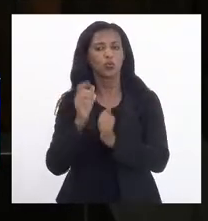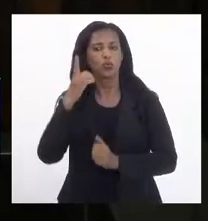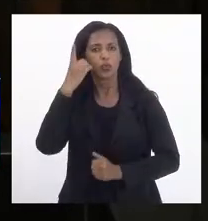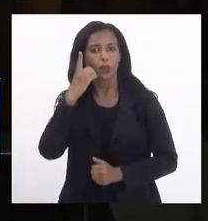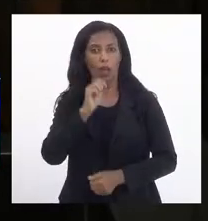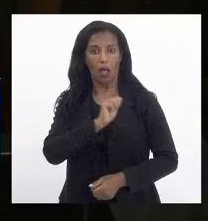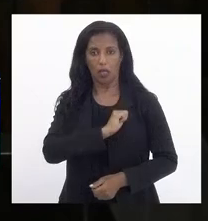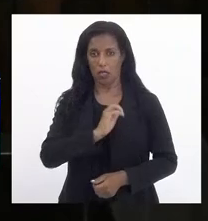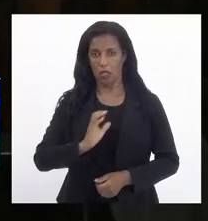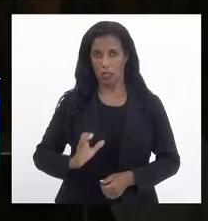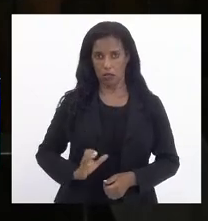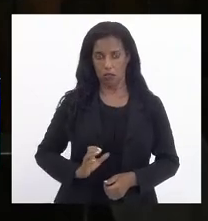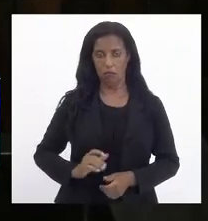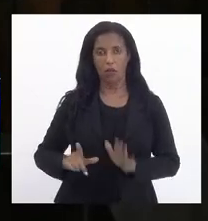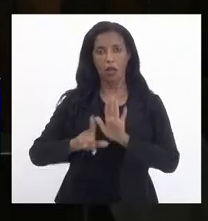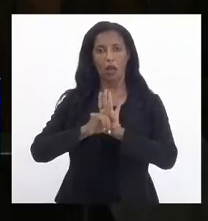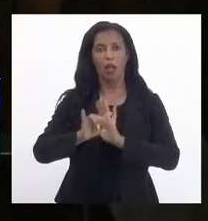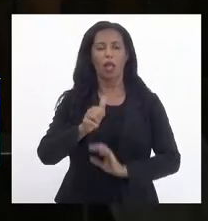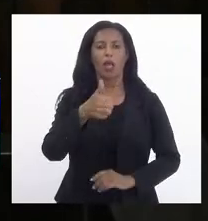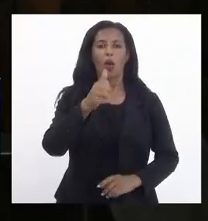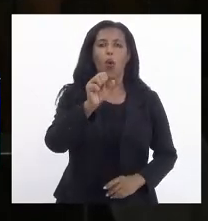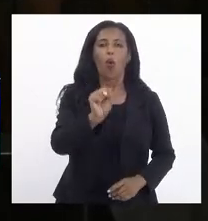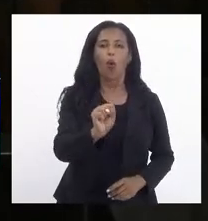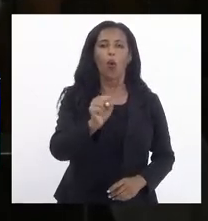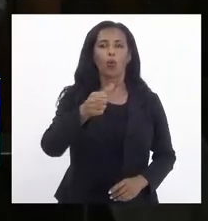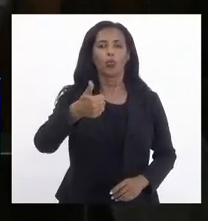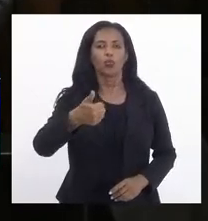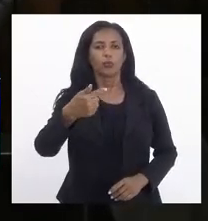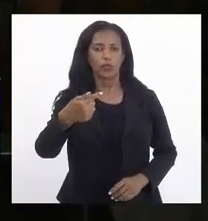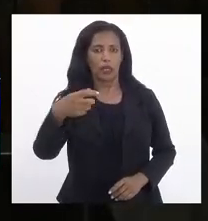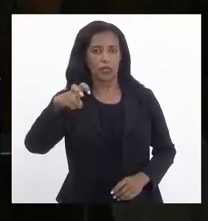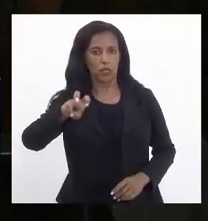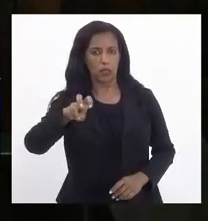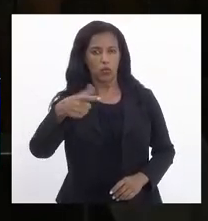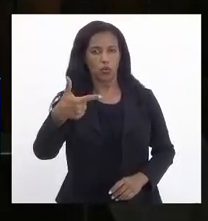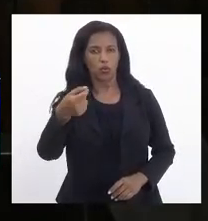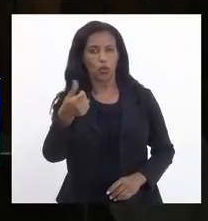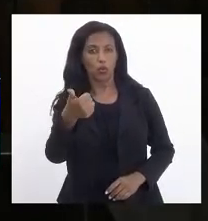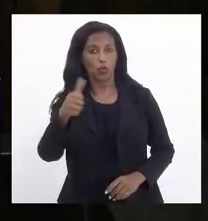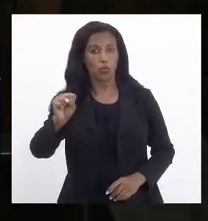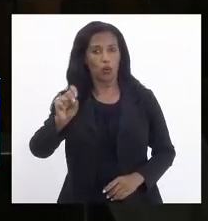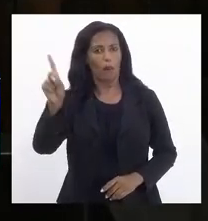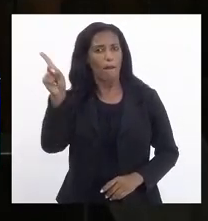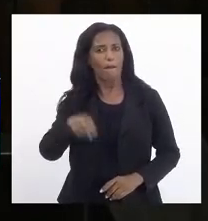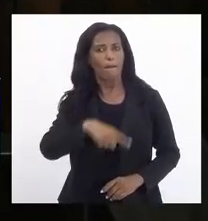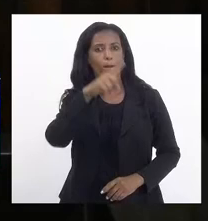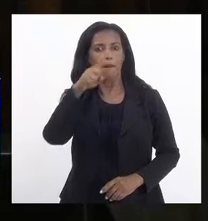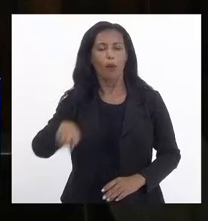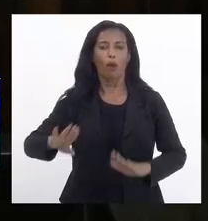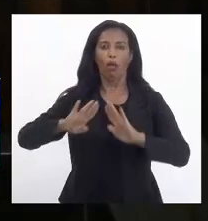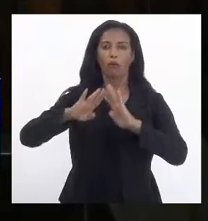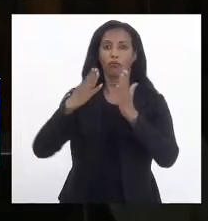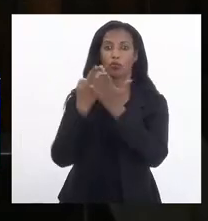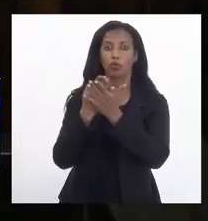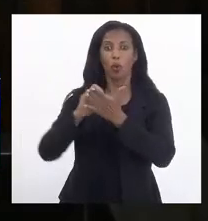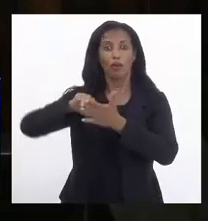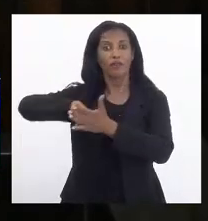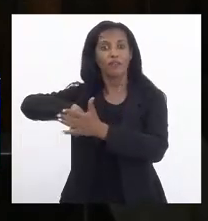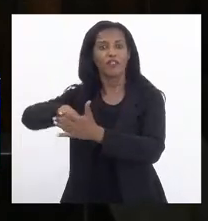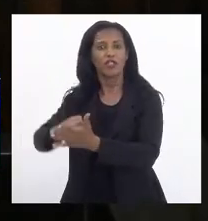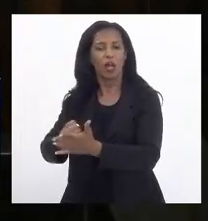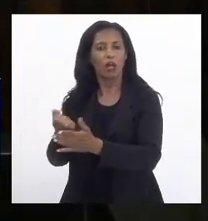André Siciliano, a lei 8175 de 2018, que proíbe que escolas sejam fechadas no estado do Rio de